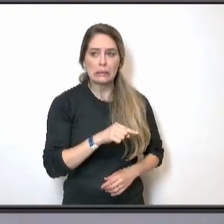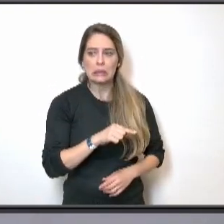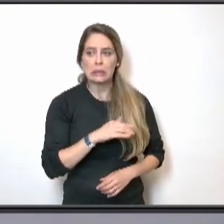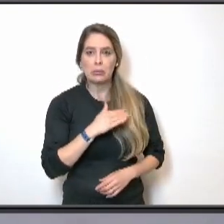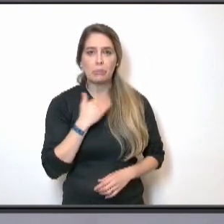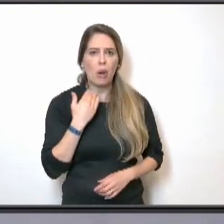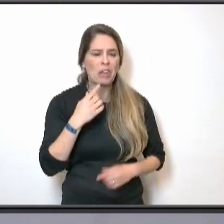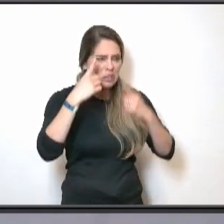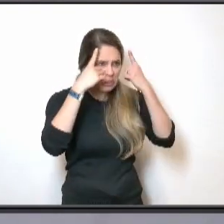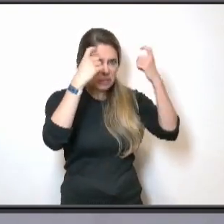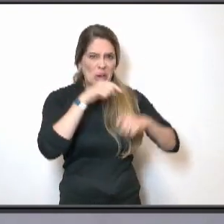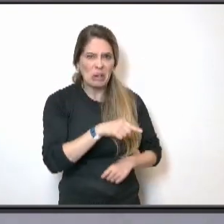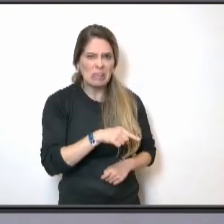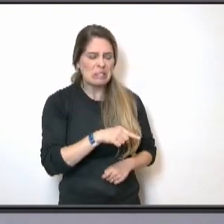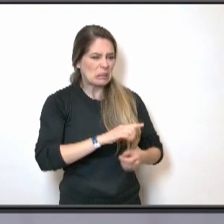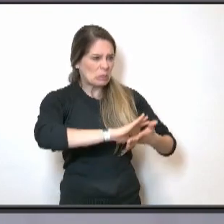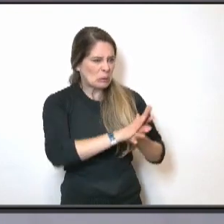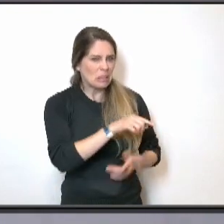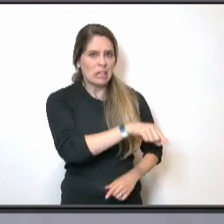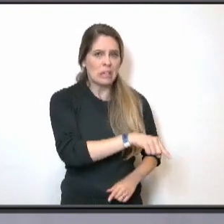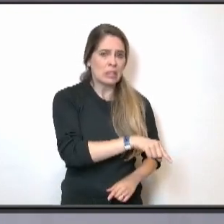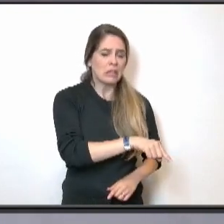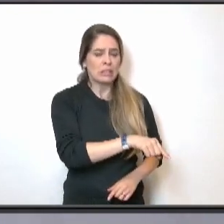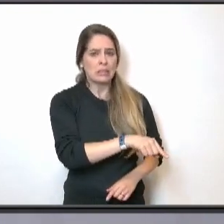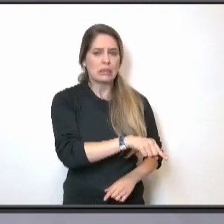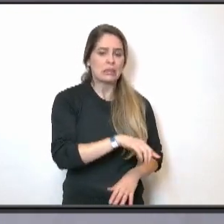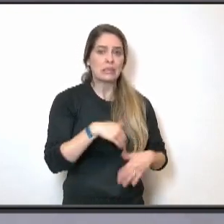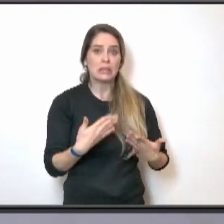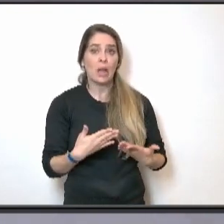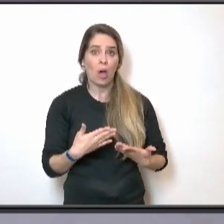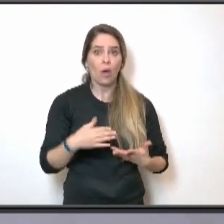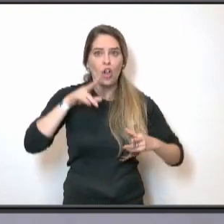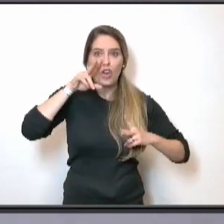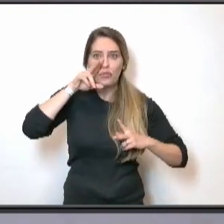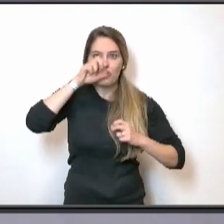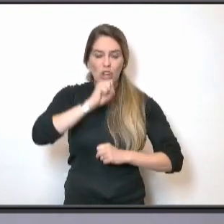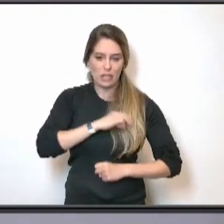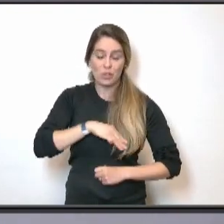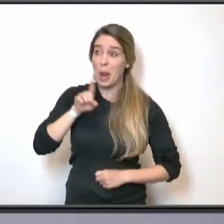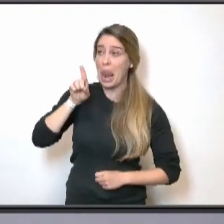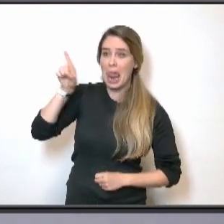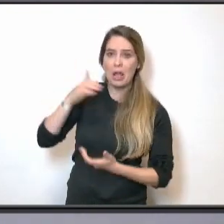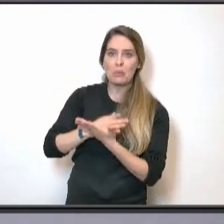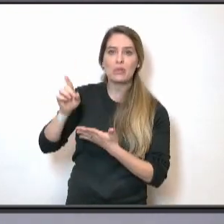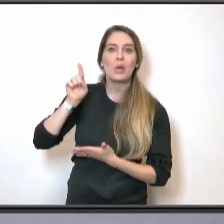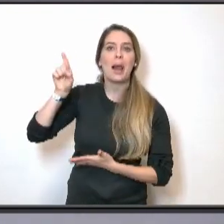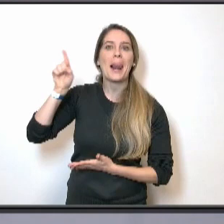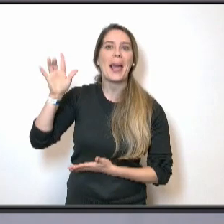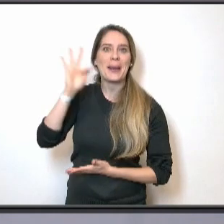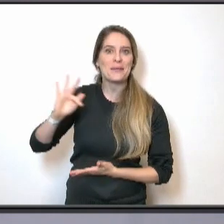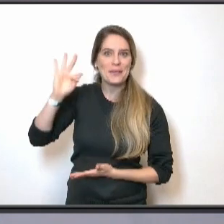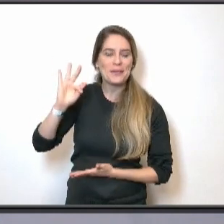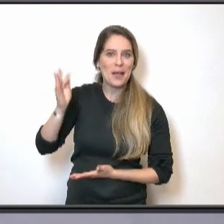tão violento, de modo tão agressivo, então a força missionária que começou naquele avivamento deve ter diminuído.